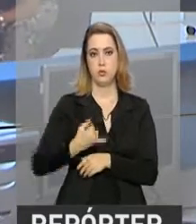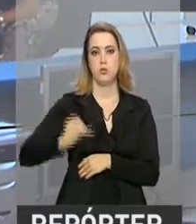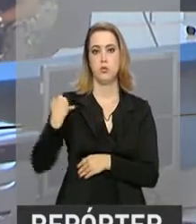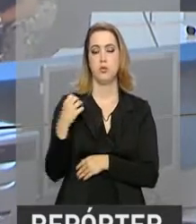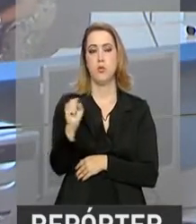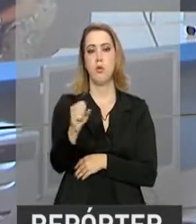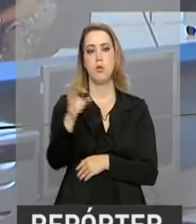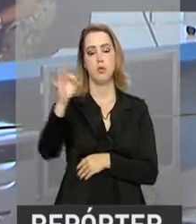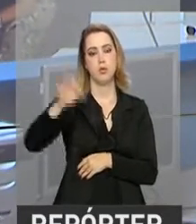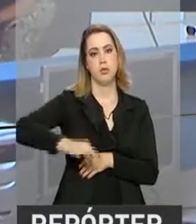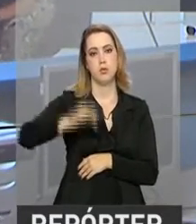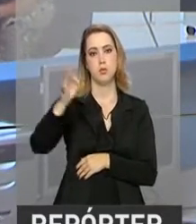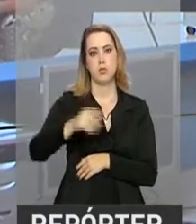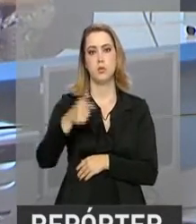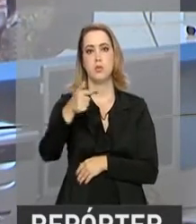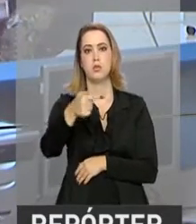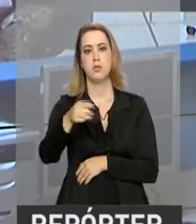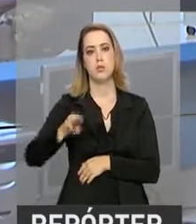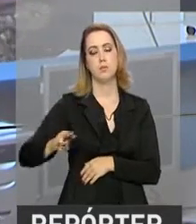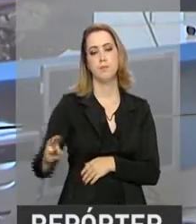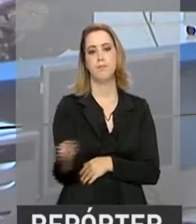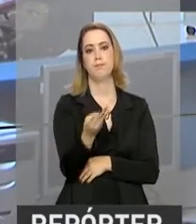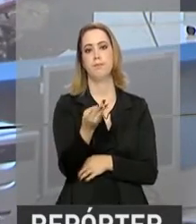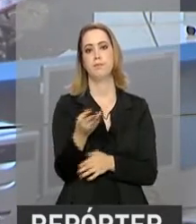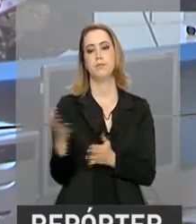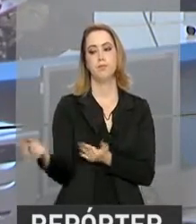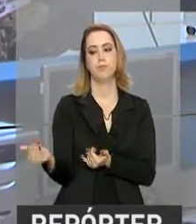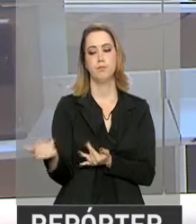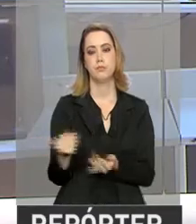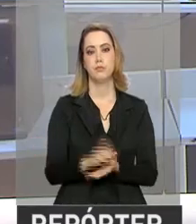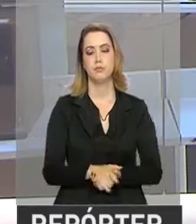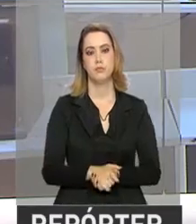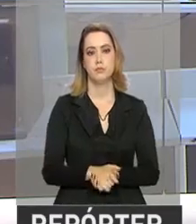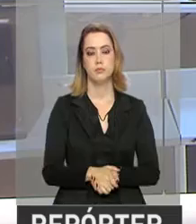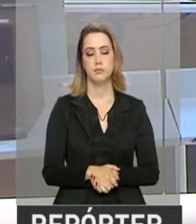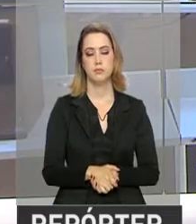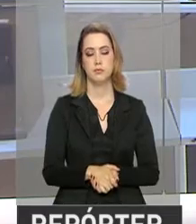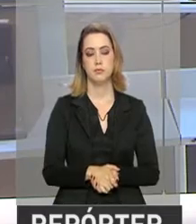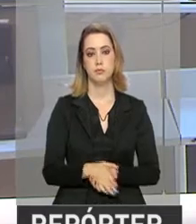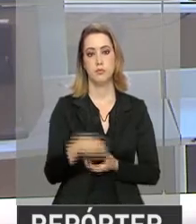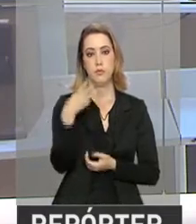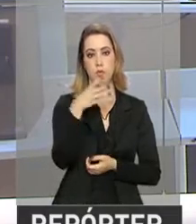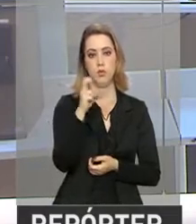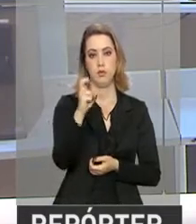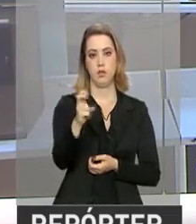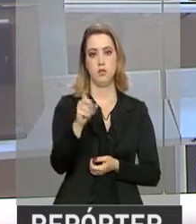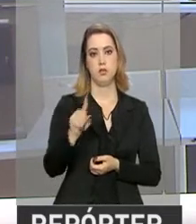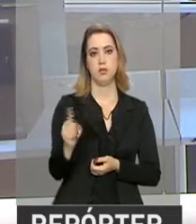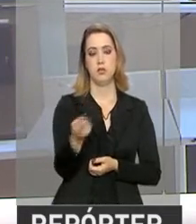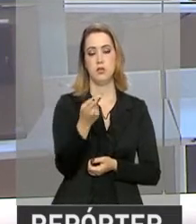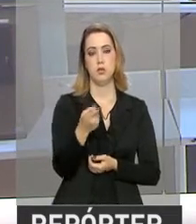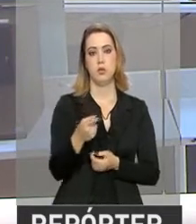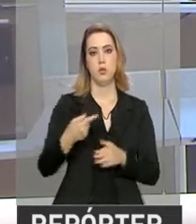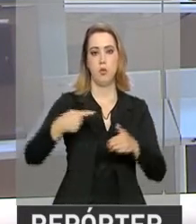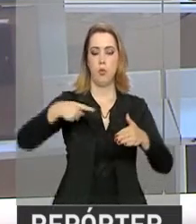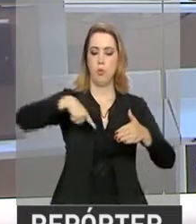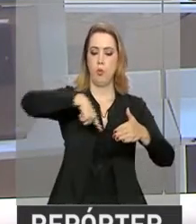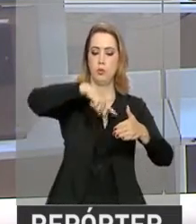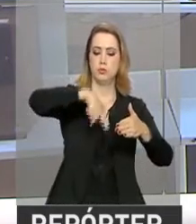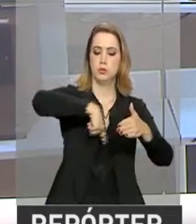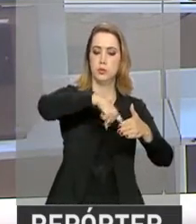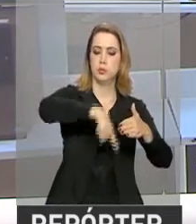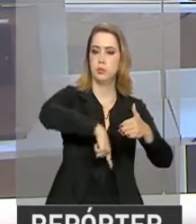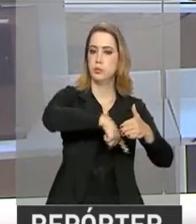80% dos 7 milhões e 200 mil adolescentes. 35 mil cisternas foram entregues este ano